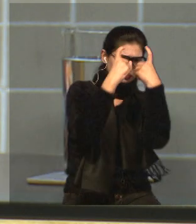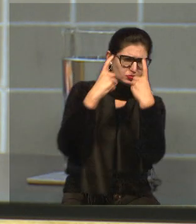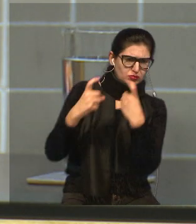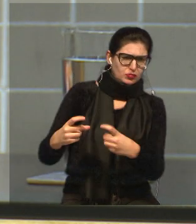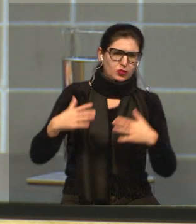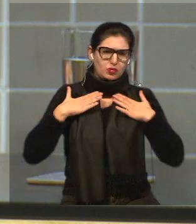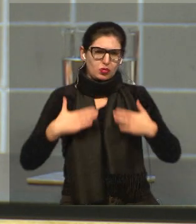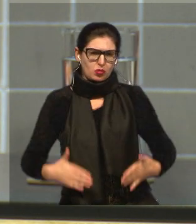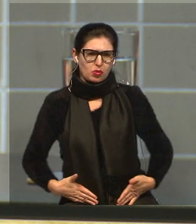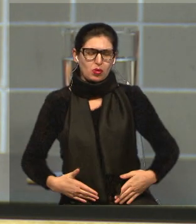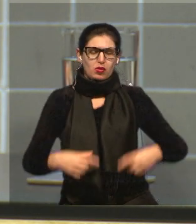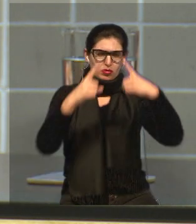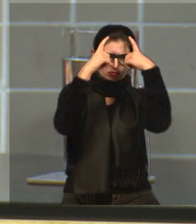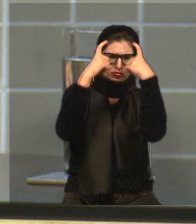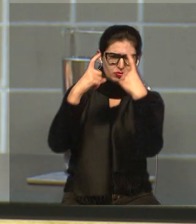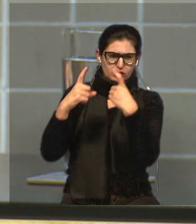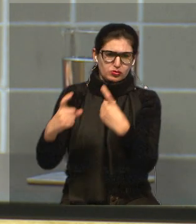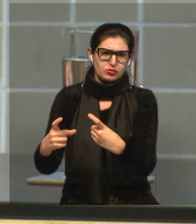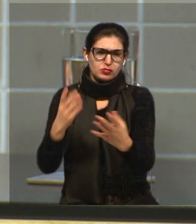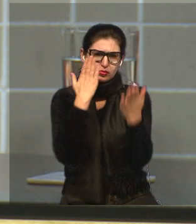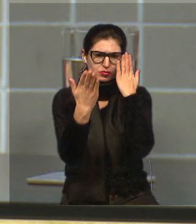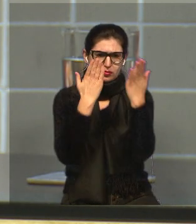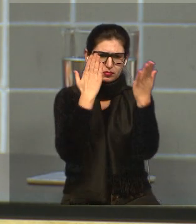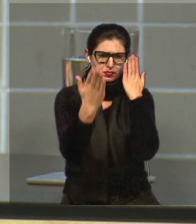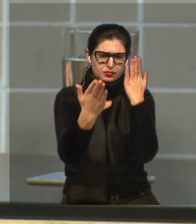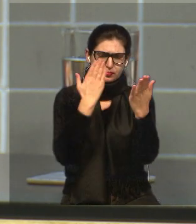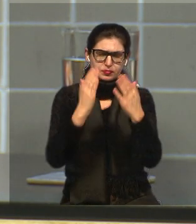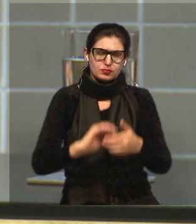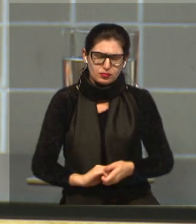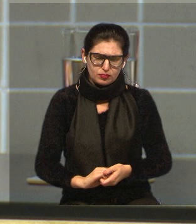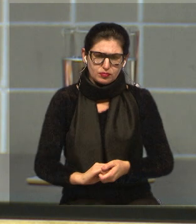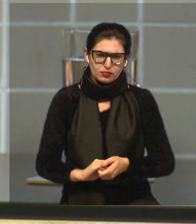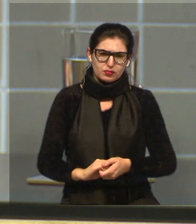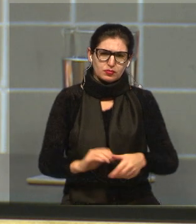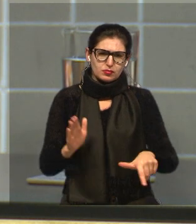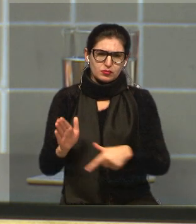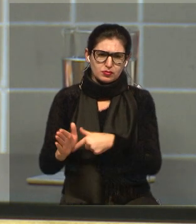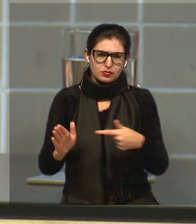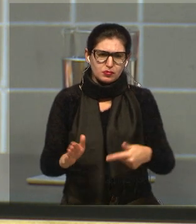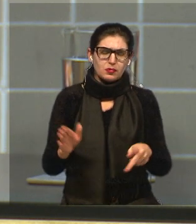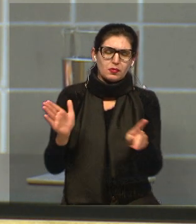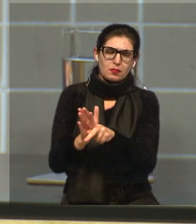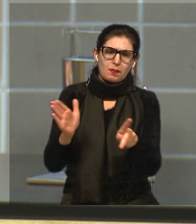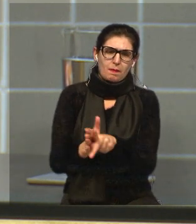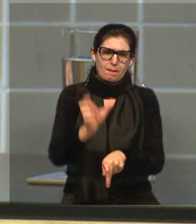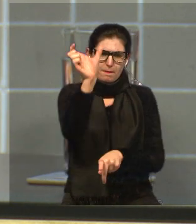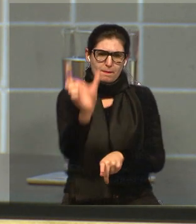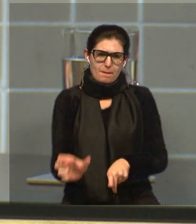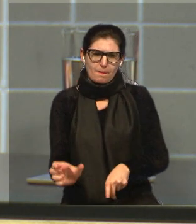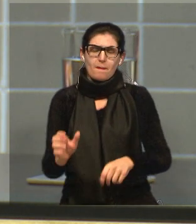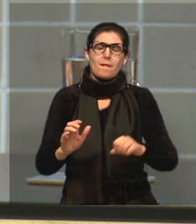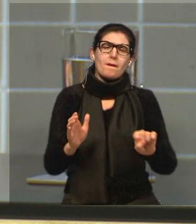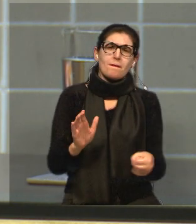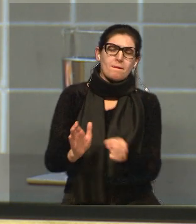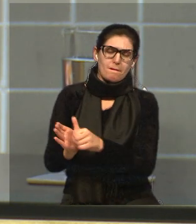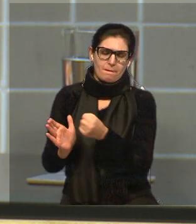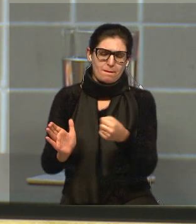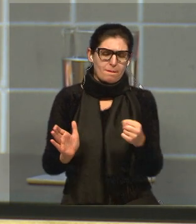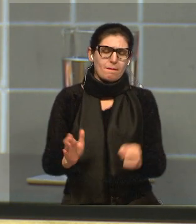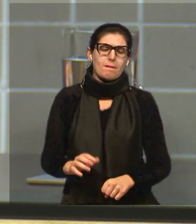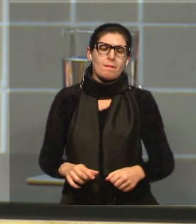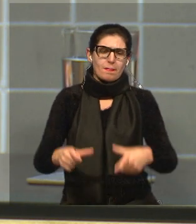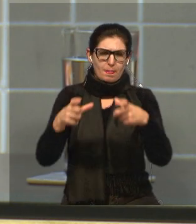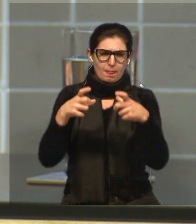6º, violência psicológica. 7º, em razão de sua própria conduta. 8, vaga no